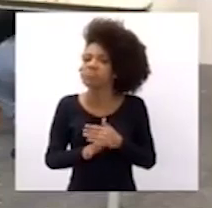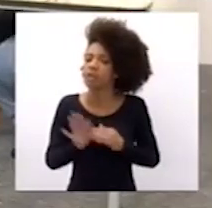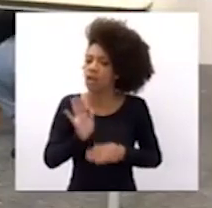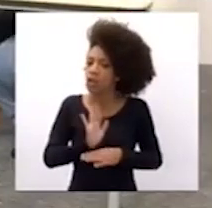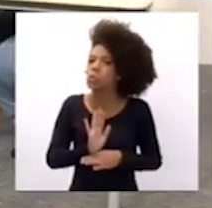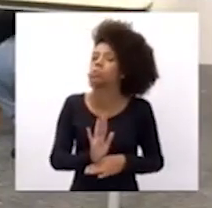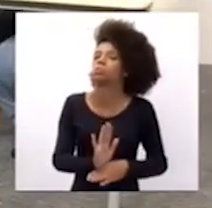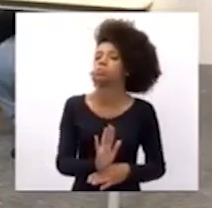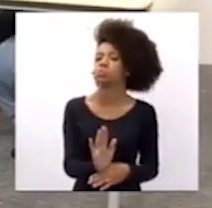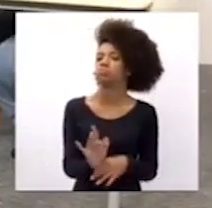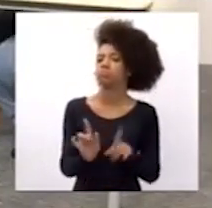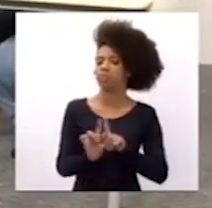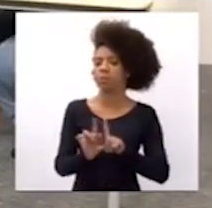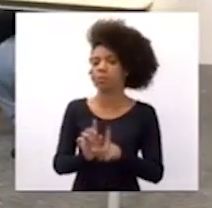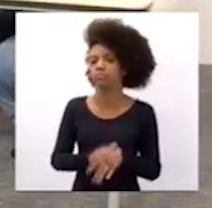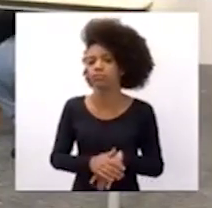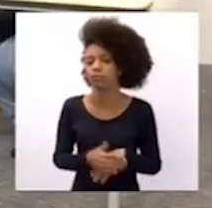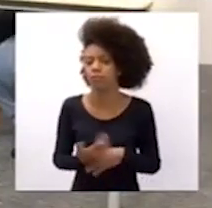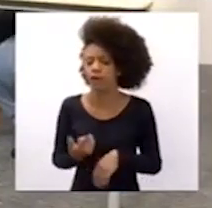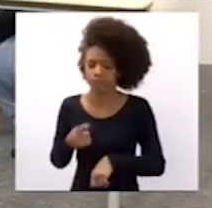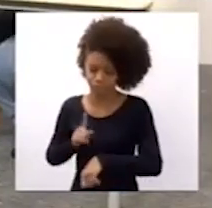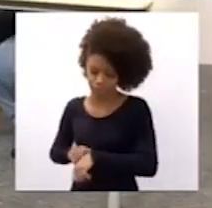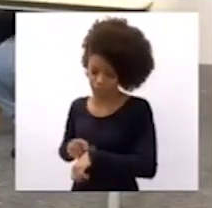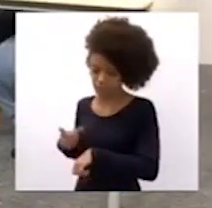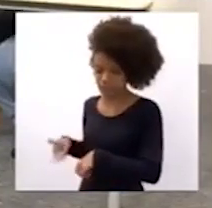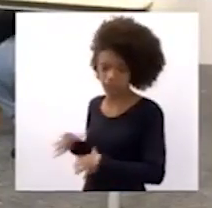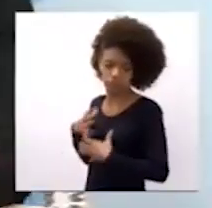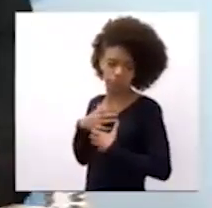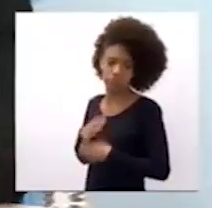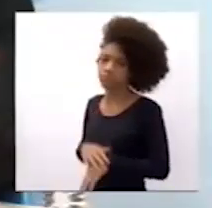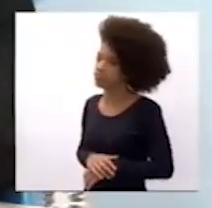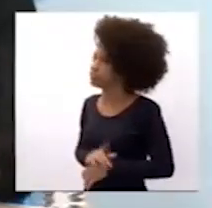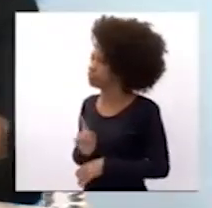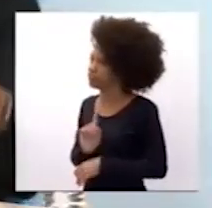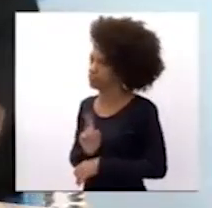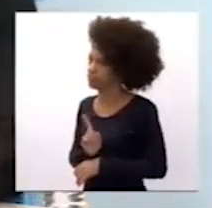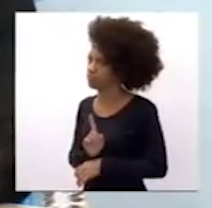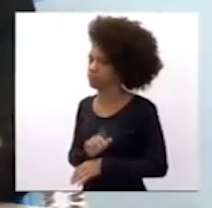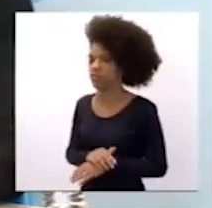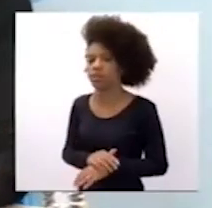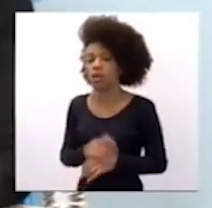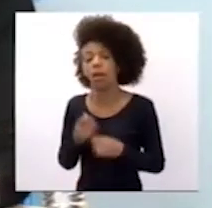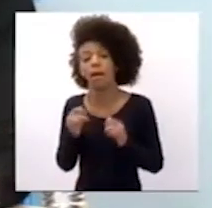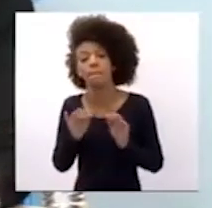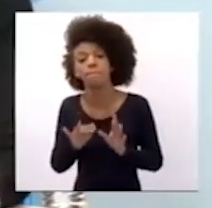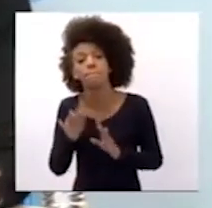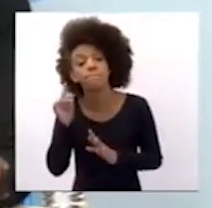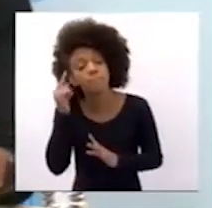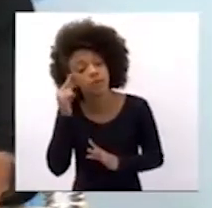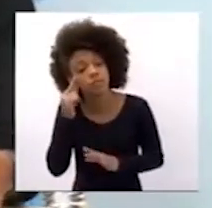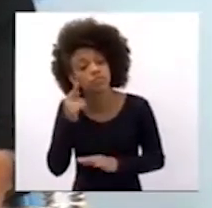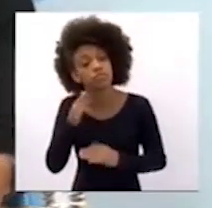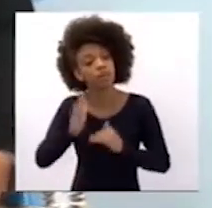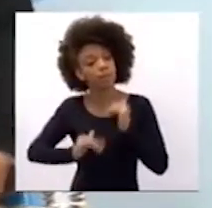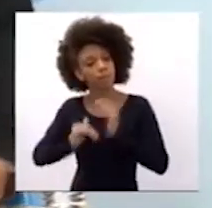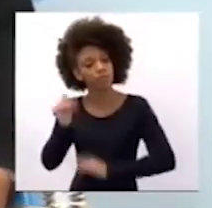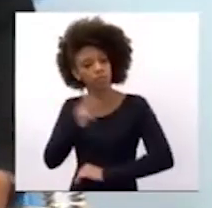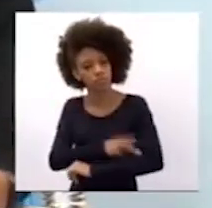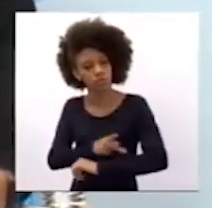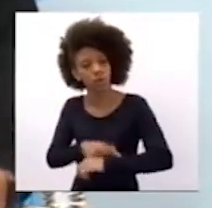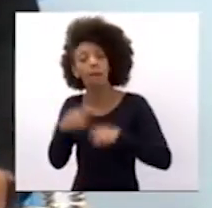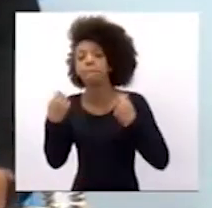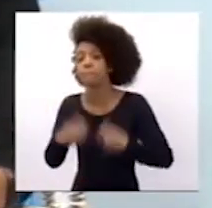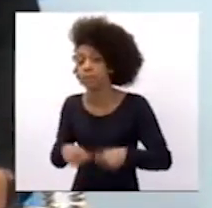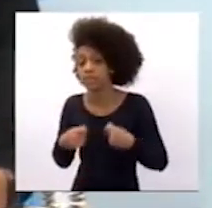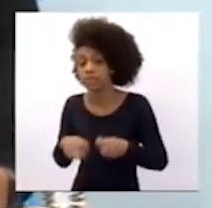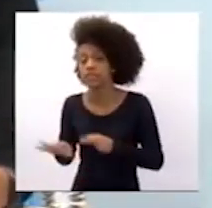nessa gestão. Ele vai ficar o tempo que ele desejar? Não. Pensando na intencionalidade pedagógica, eu tenho que definir